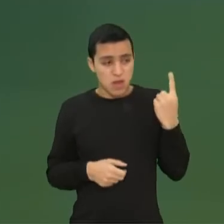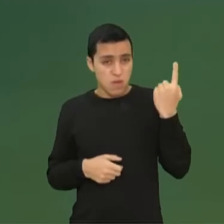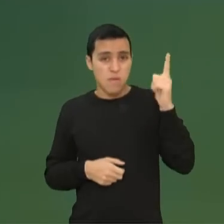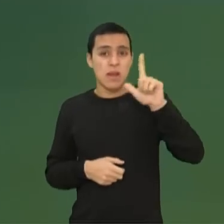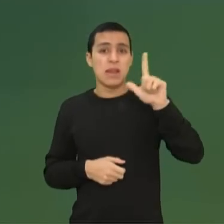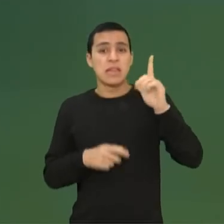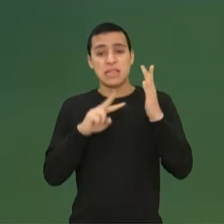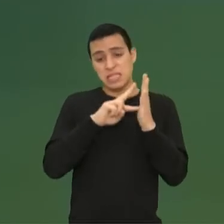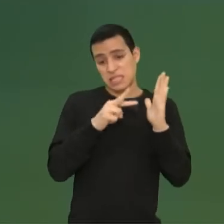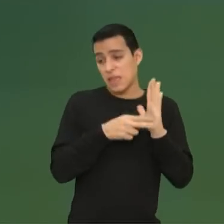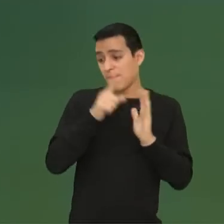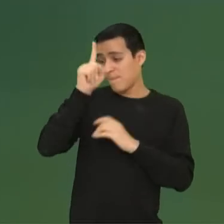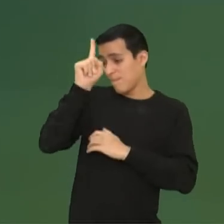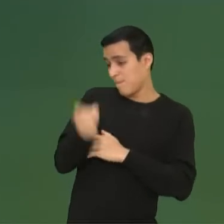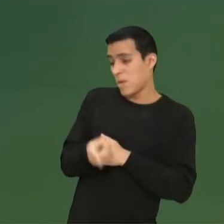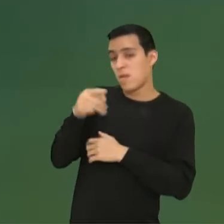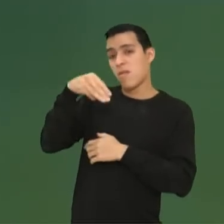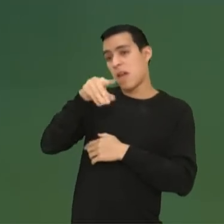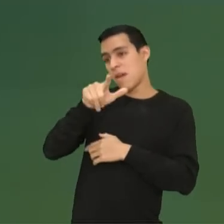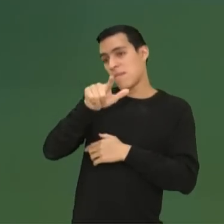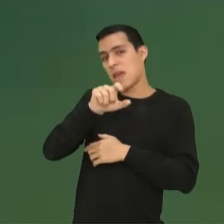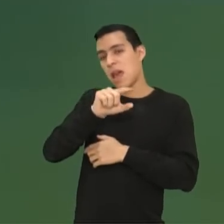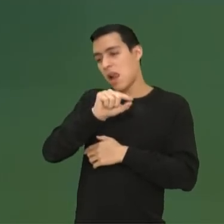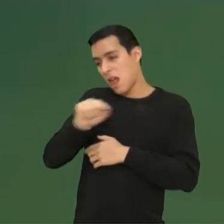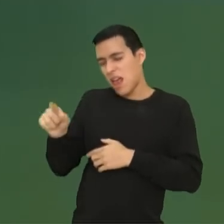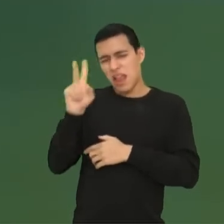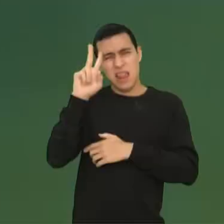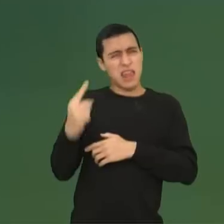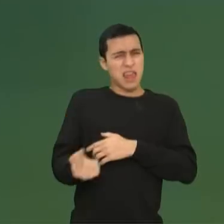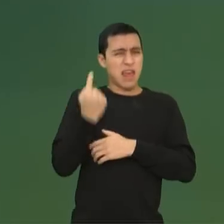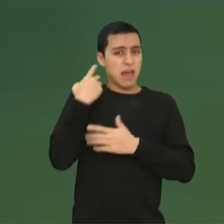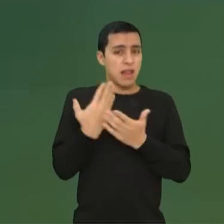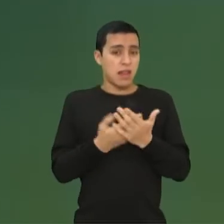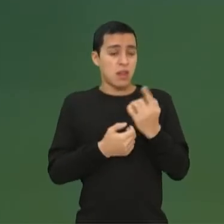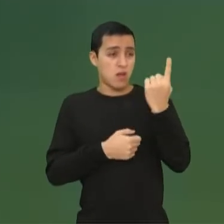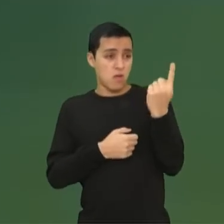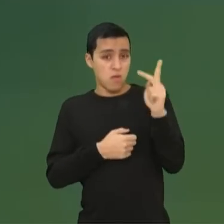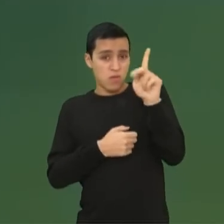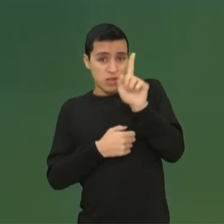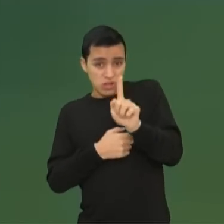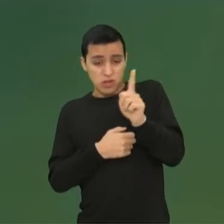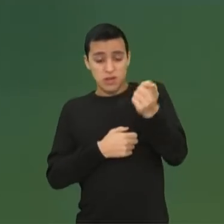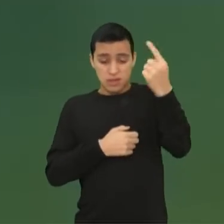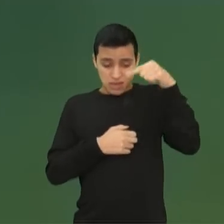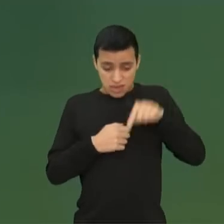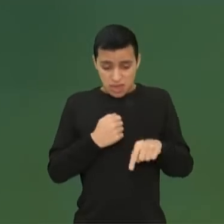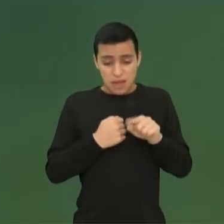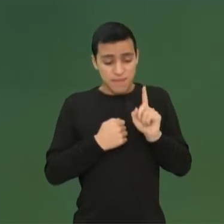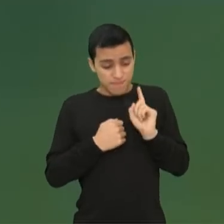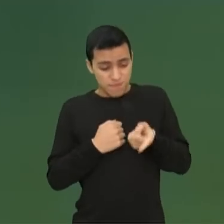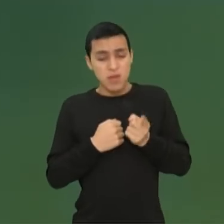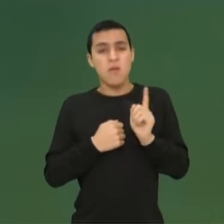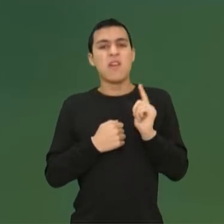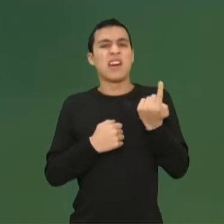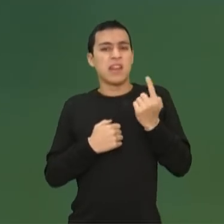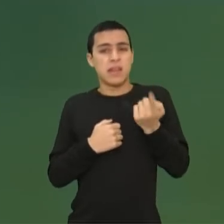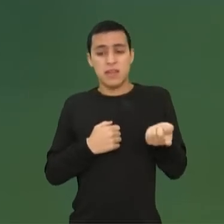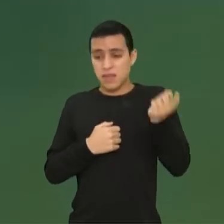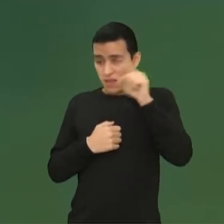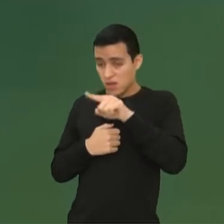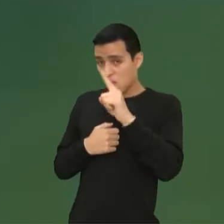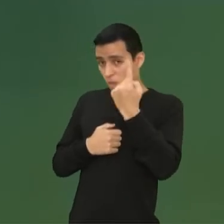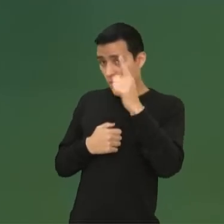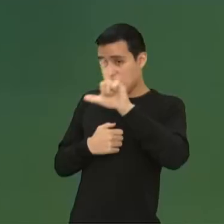equivale a 1000 ml. Lembra na aula passada? 1 quilo, 1000 gramas.